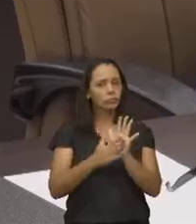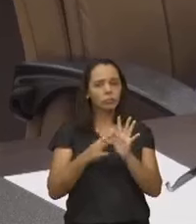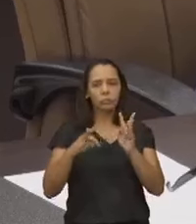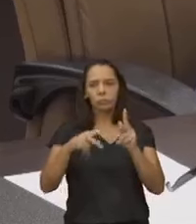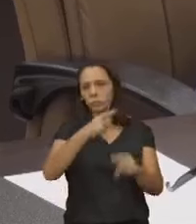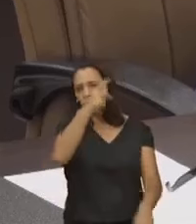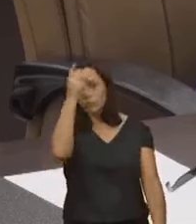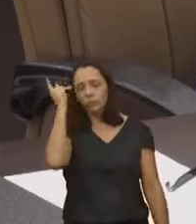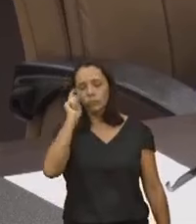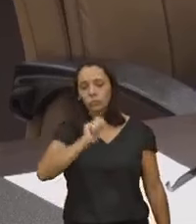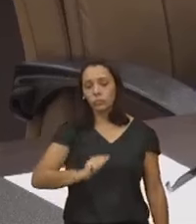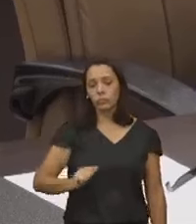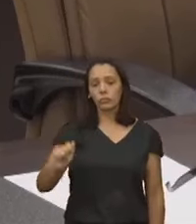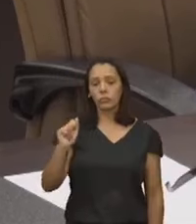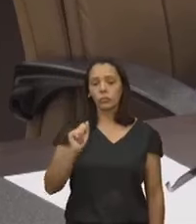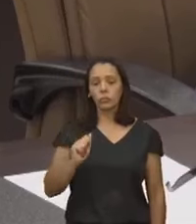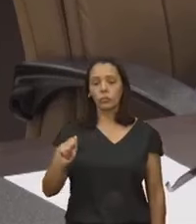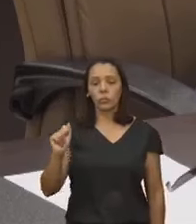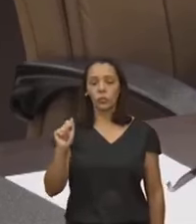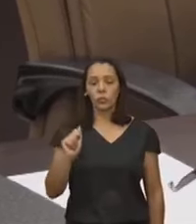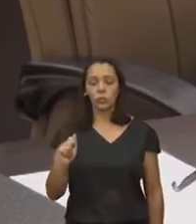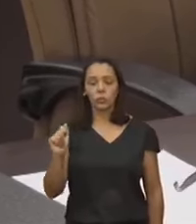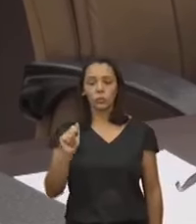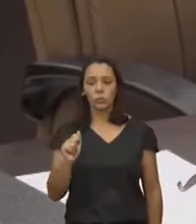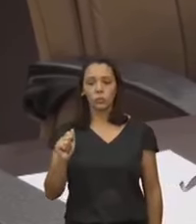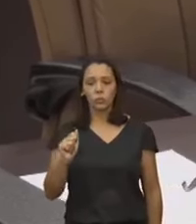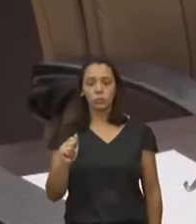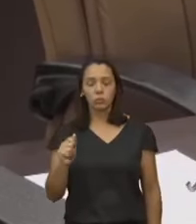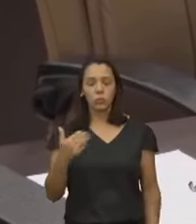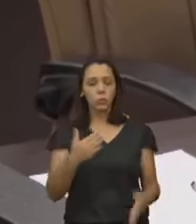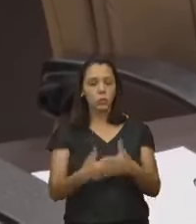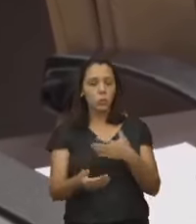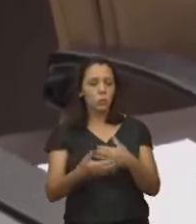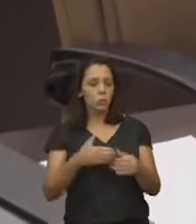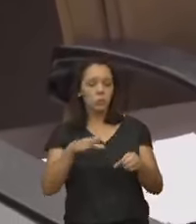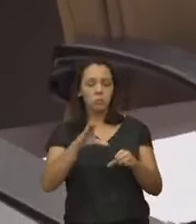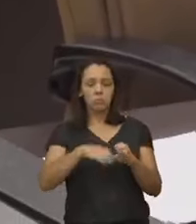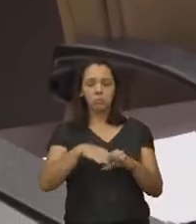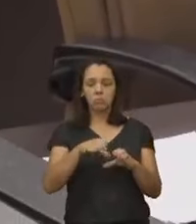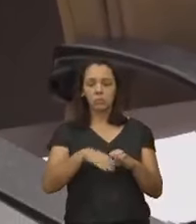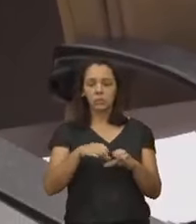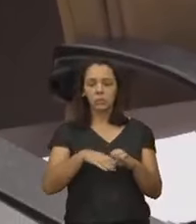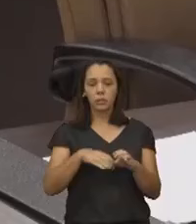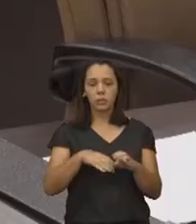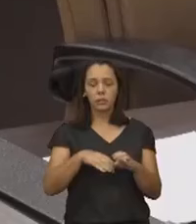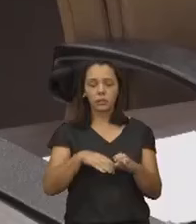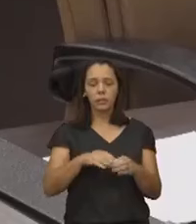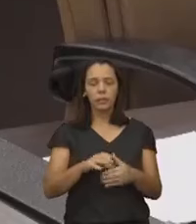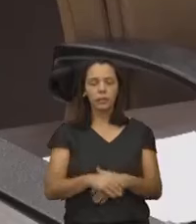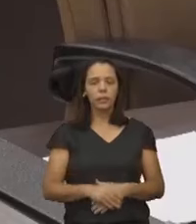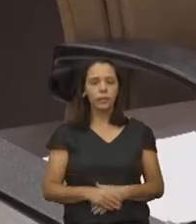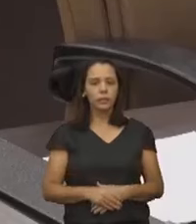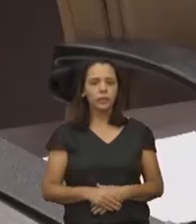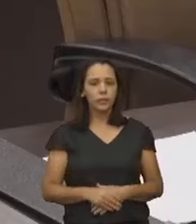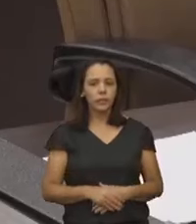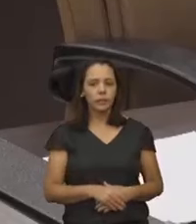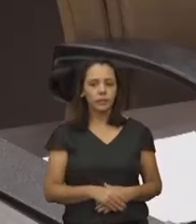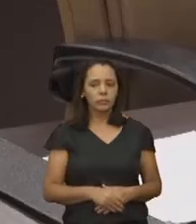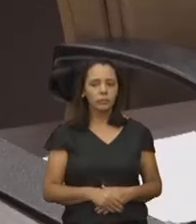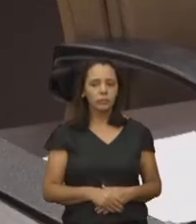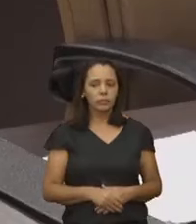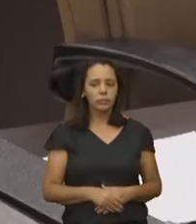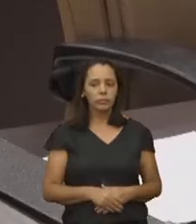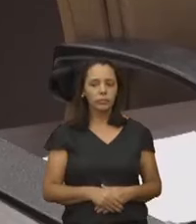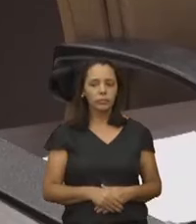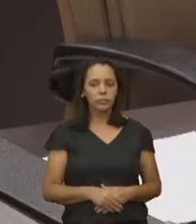associação. E aqui, independente de cargo ou não, independente da questão financeira da prefeitura ou não, eu voto